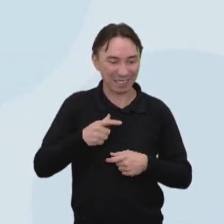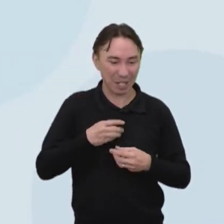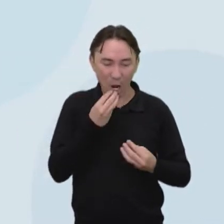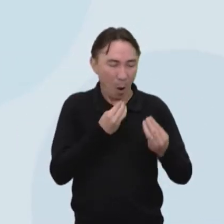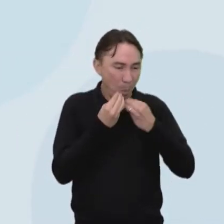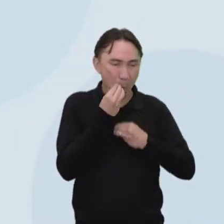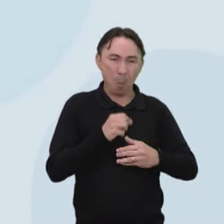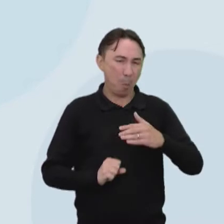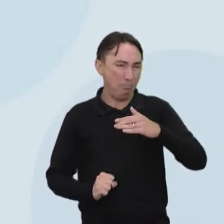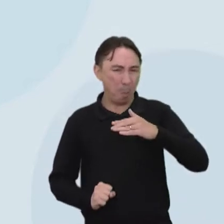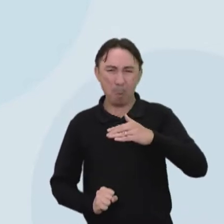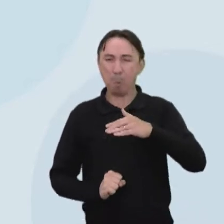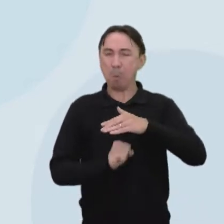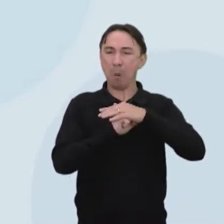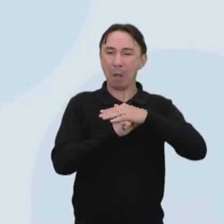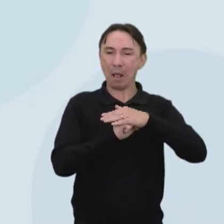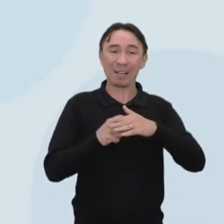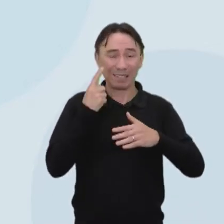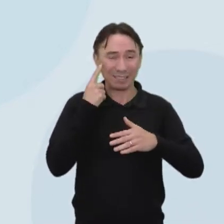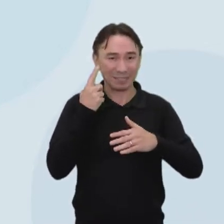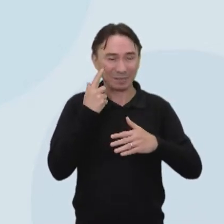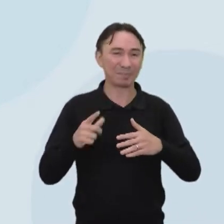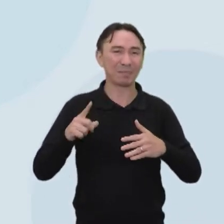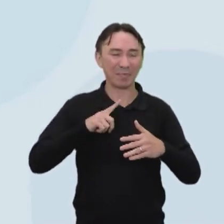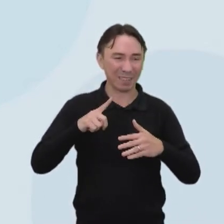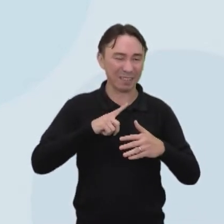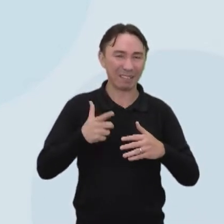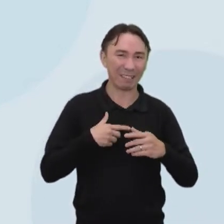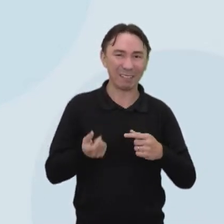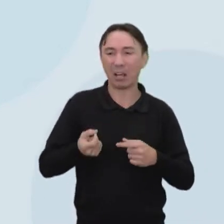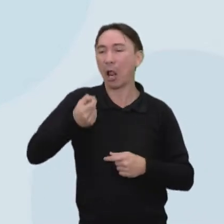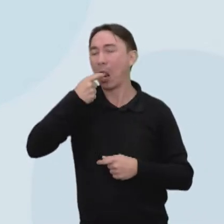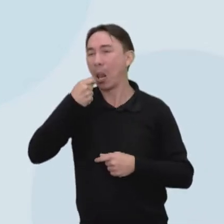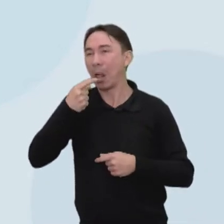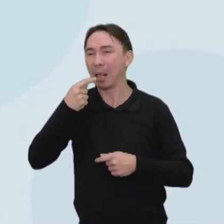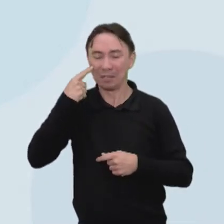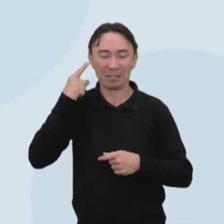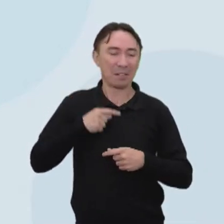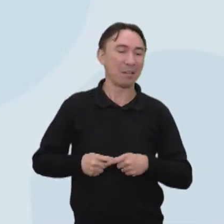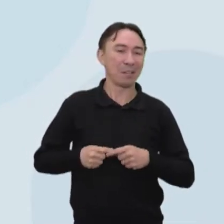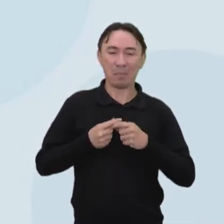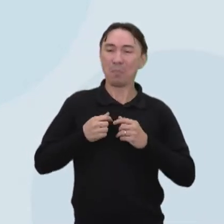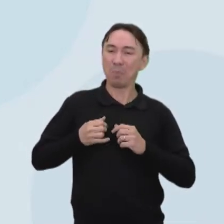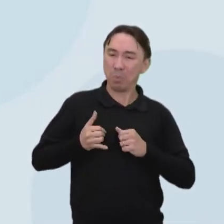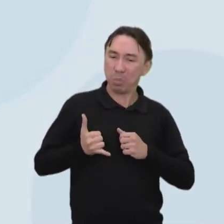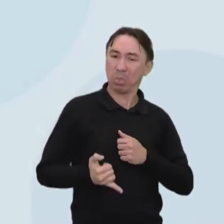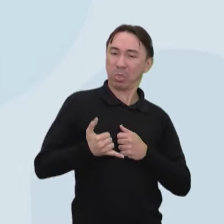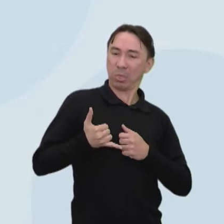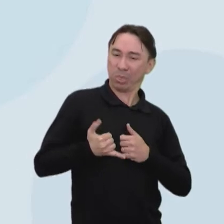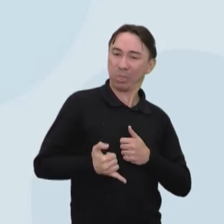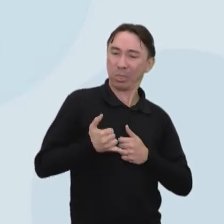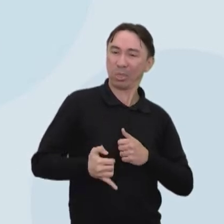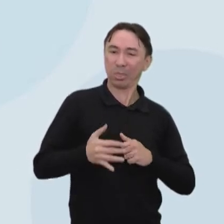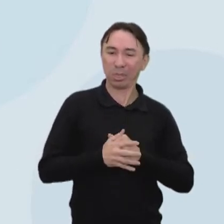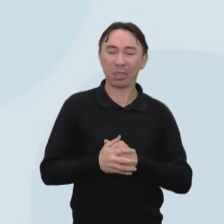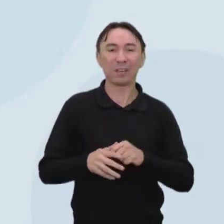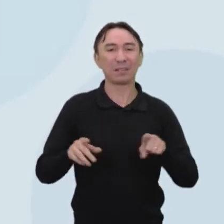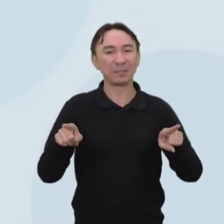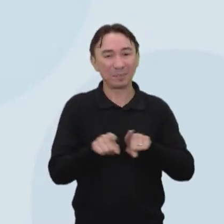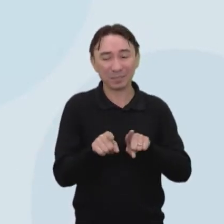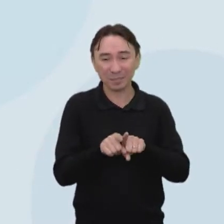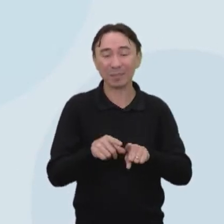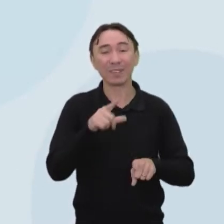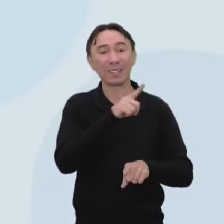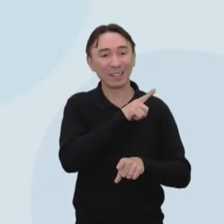excesso, como os laxantes, né? Então, alto uso de laxantes, dietas bem restritivas, excesso